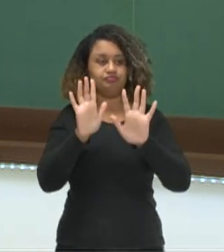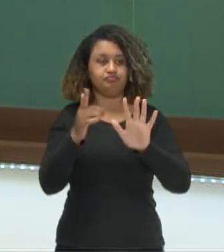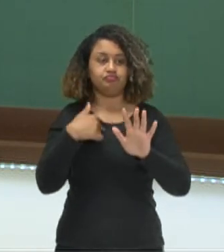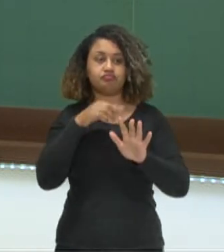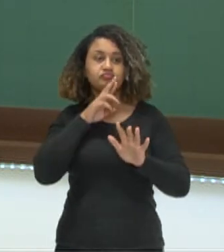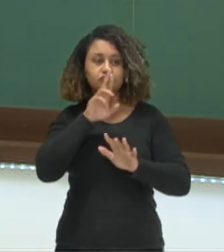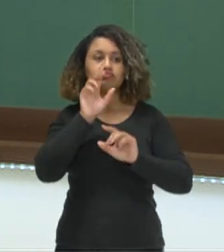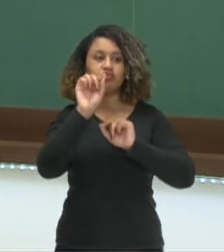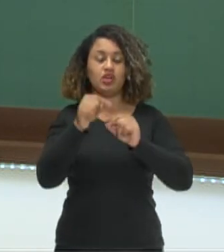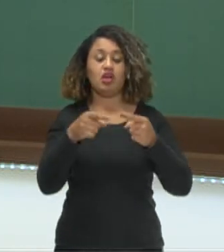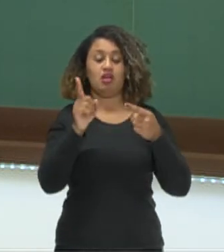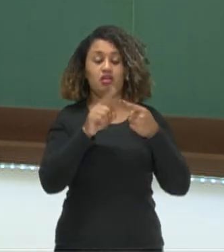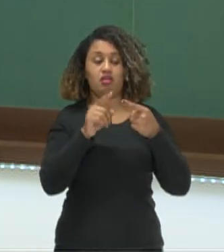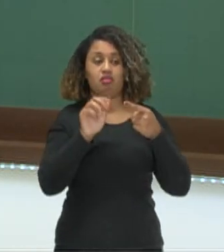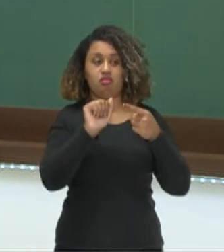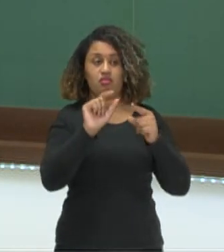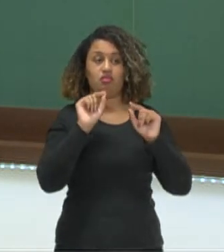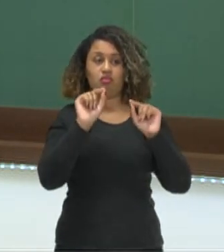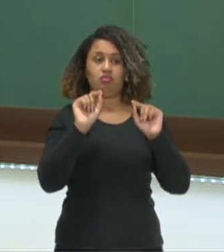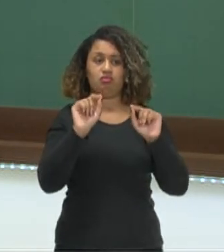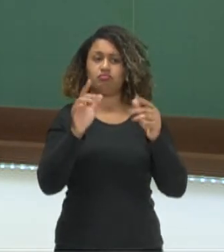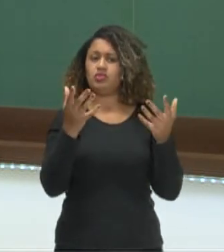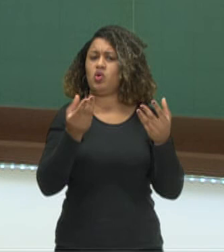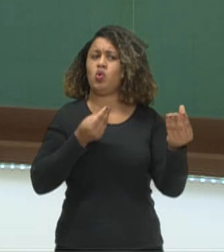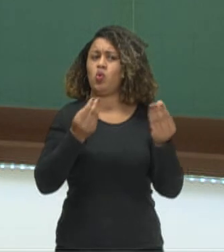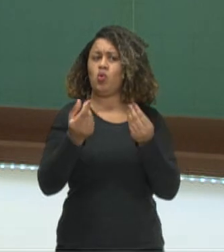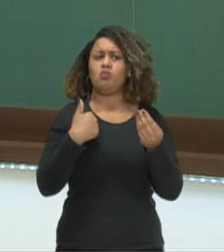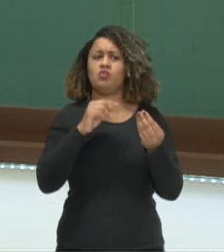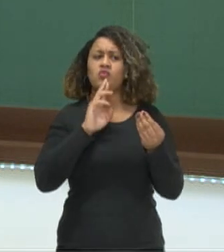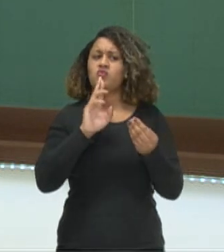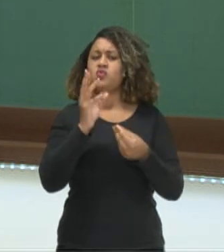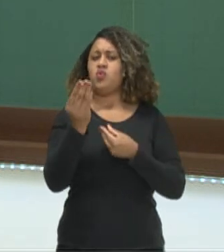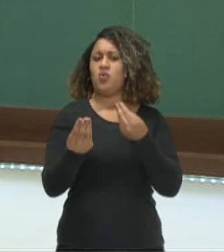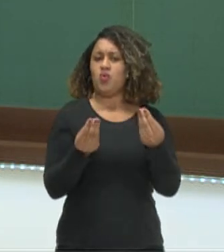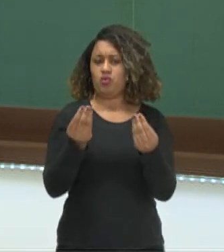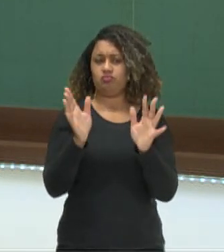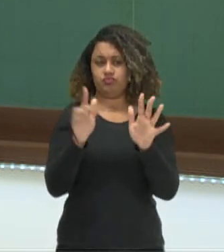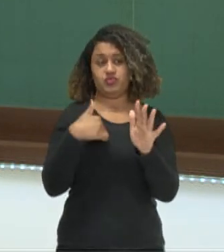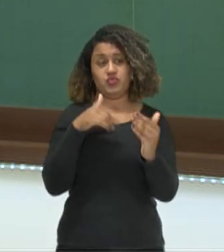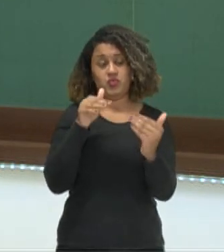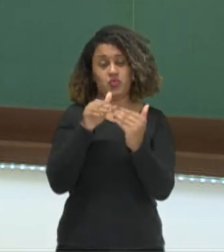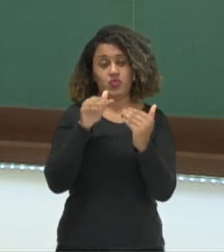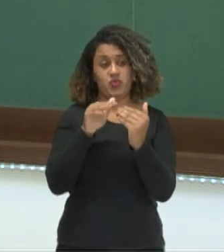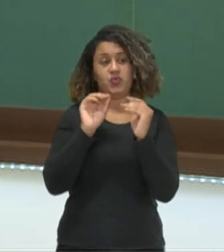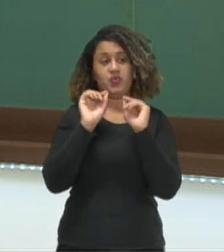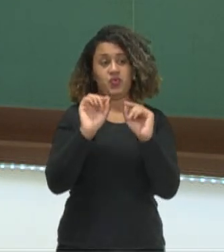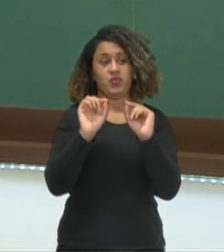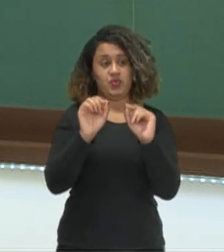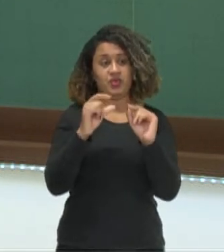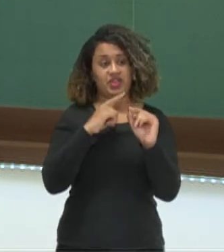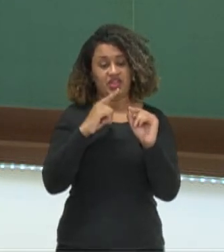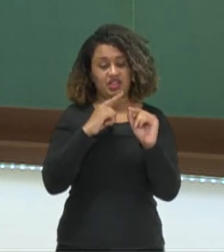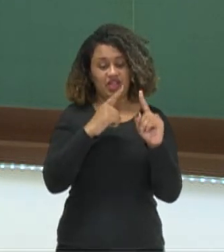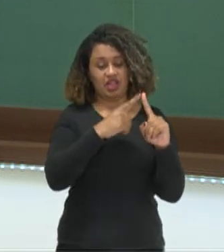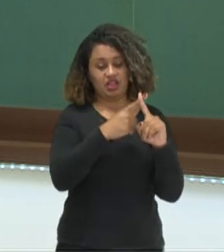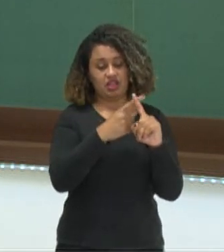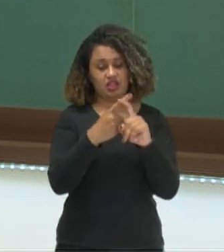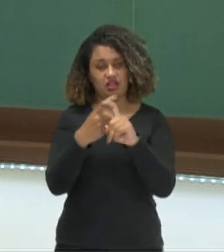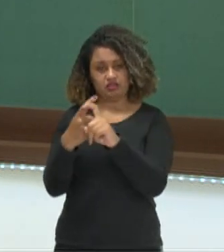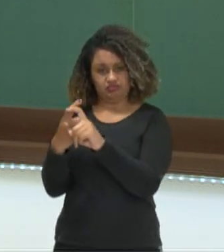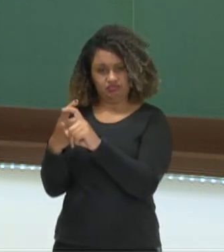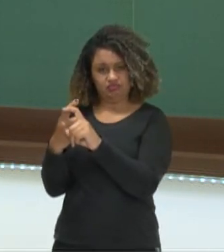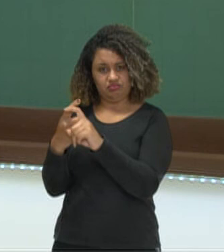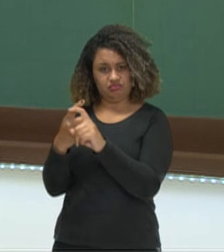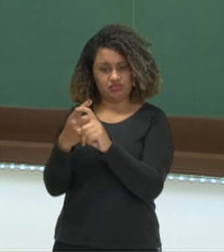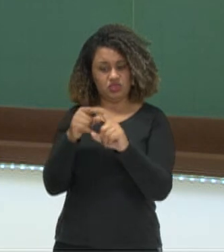solução. Primeiro, pessoal, como é que eu resolvo isso? Você concorda que eu tenho ali uma multiplicação